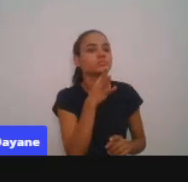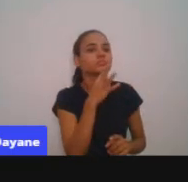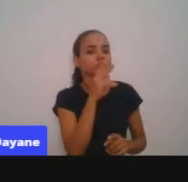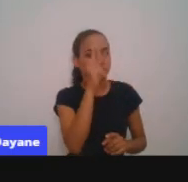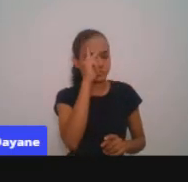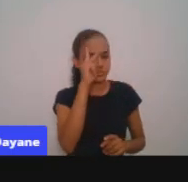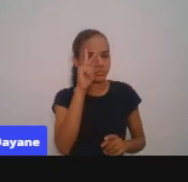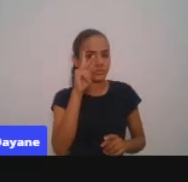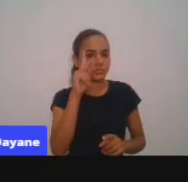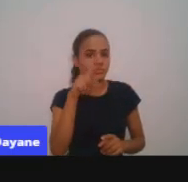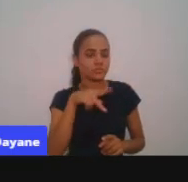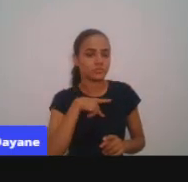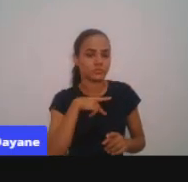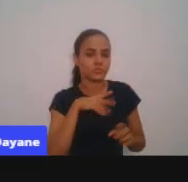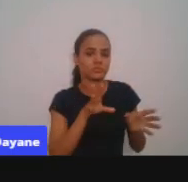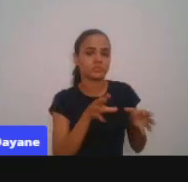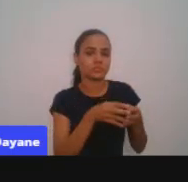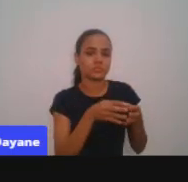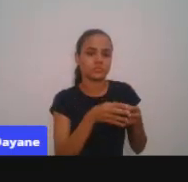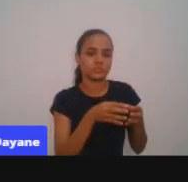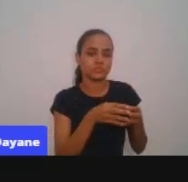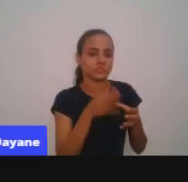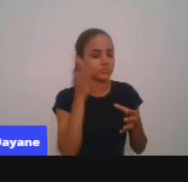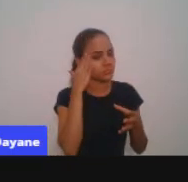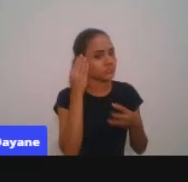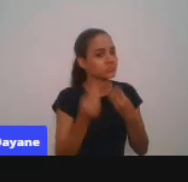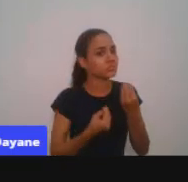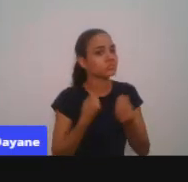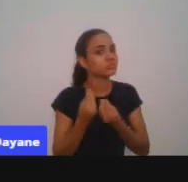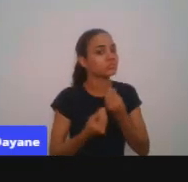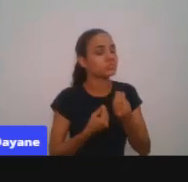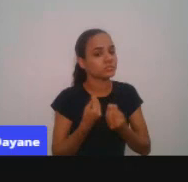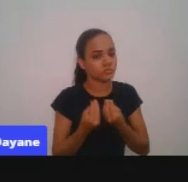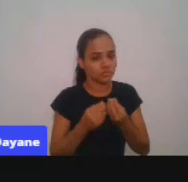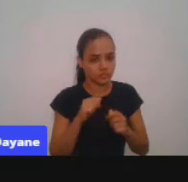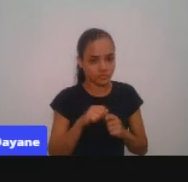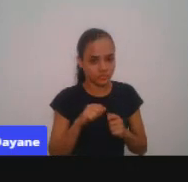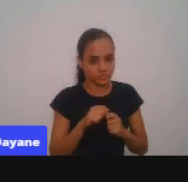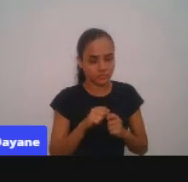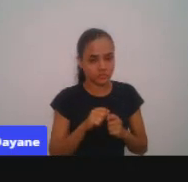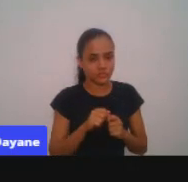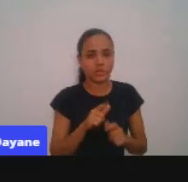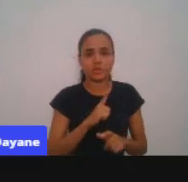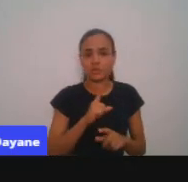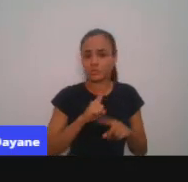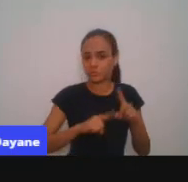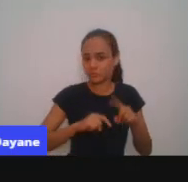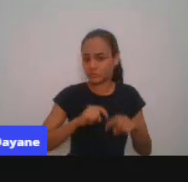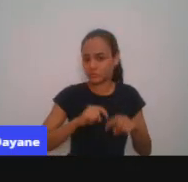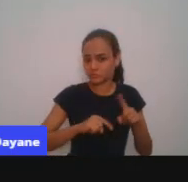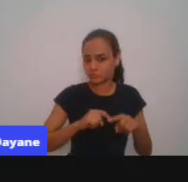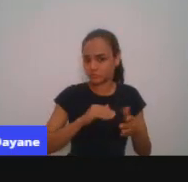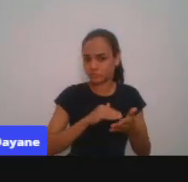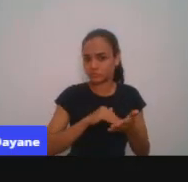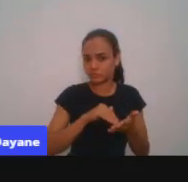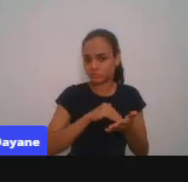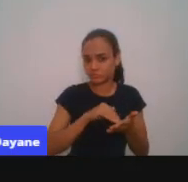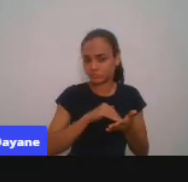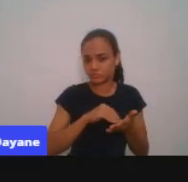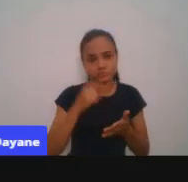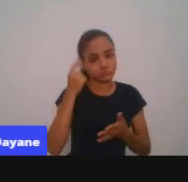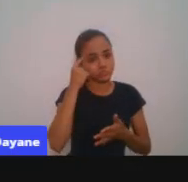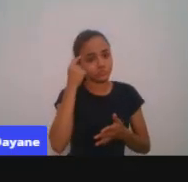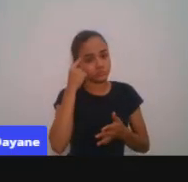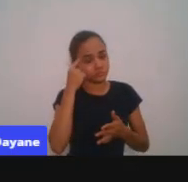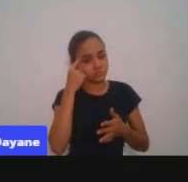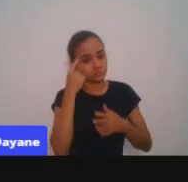isso. Quando a gente tem um material que é organizado na secretaria, eu tenho que pensar que eu tenho que atender uma rede que não é pequena. E quando eu